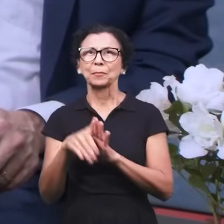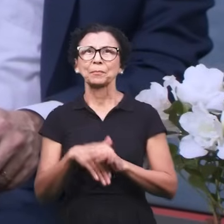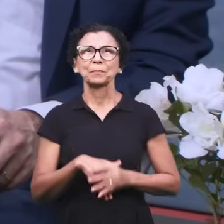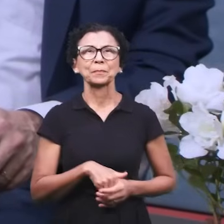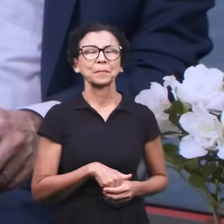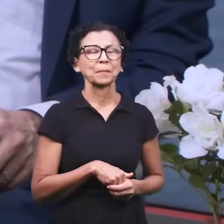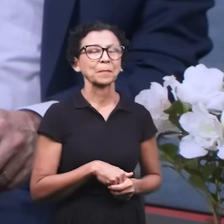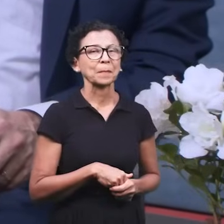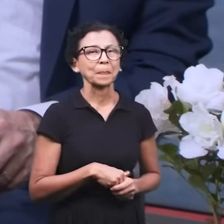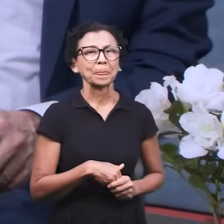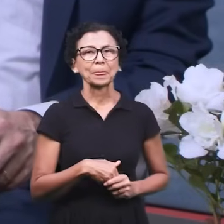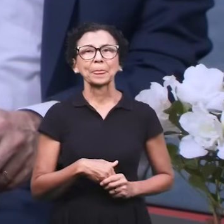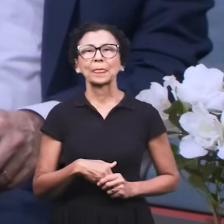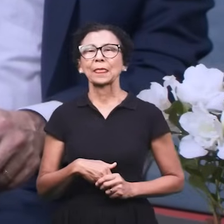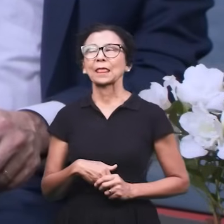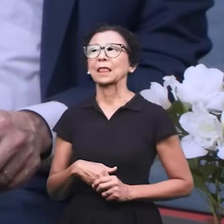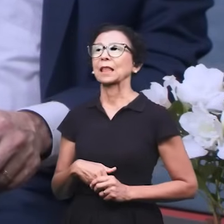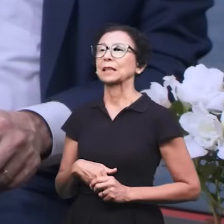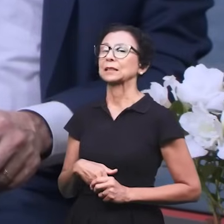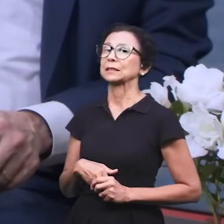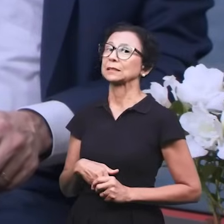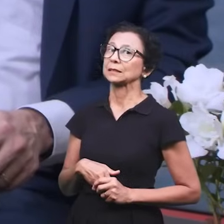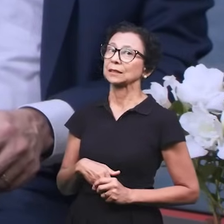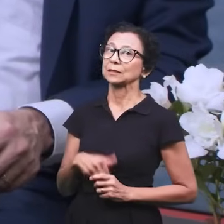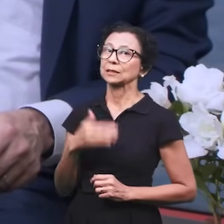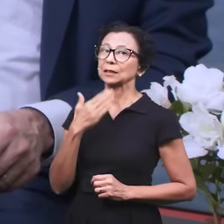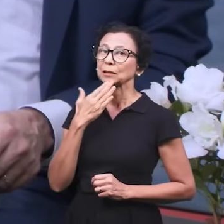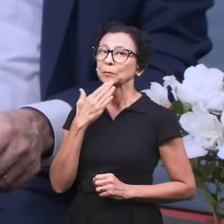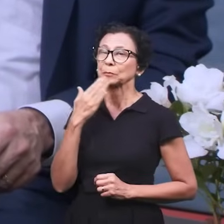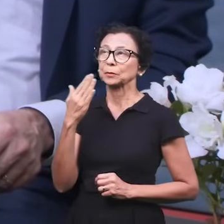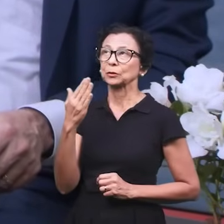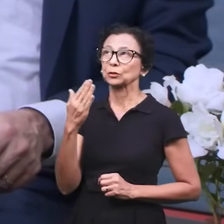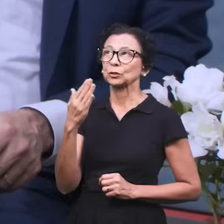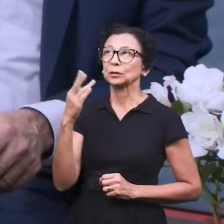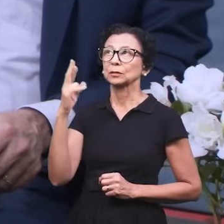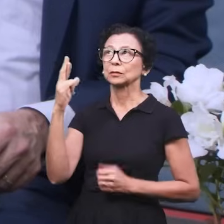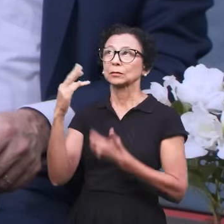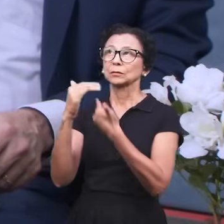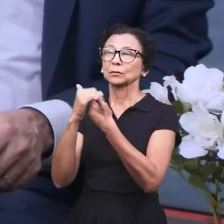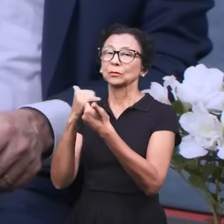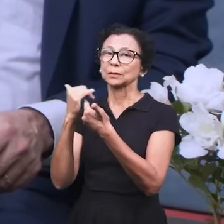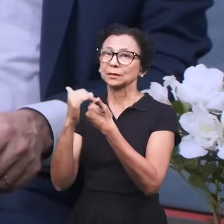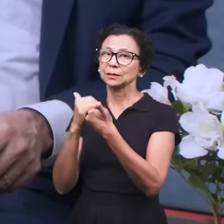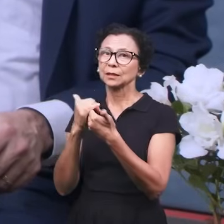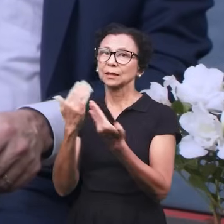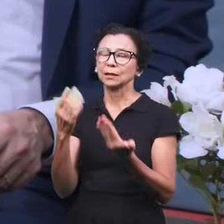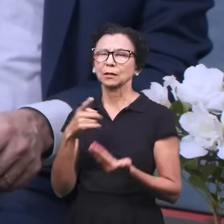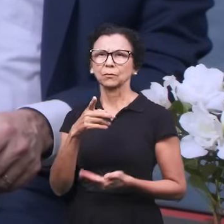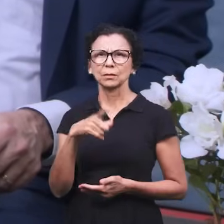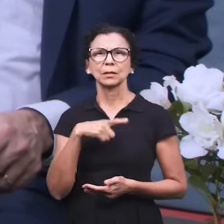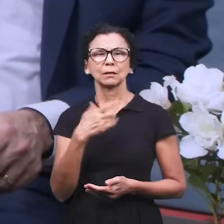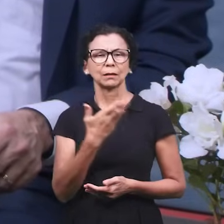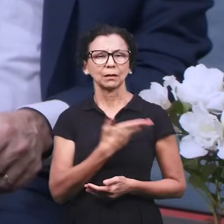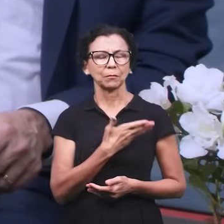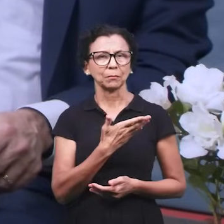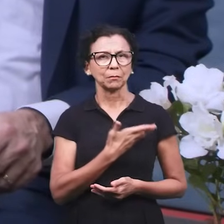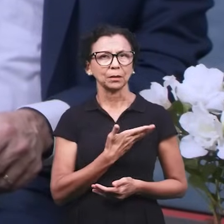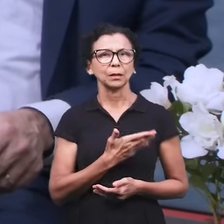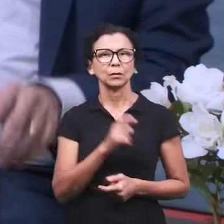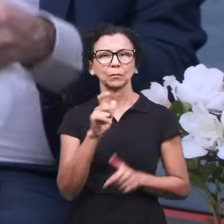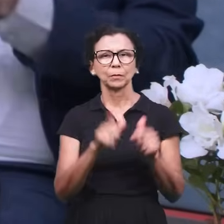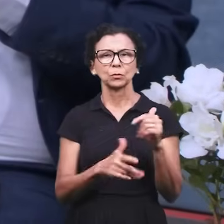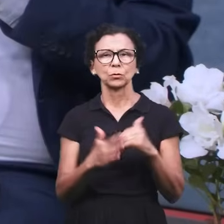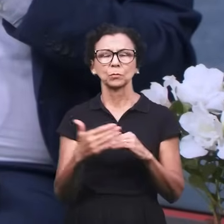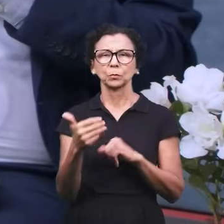é conselheiro. Então, nenhum conselho nós podemos ouvir. Você tem amigos, você tem profissionais que você